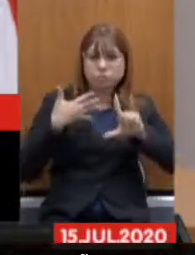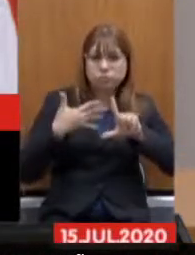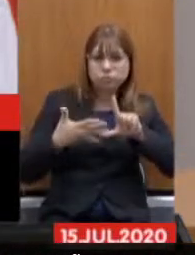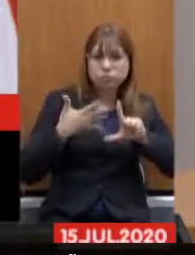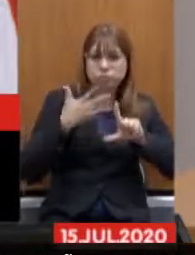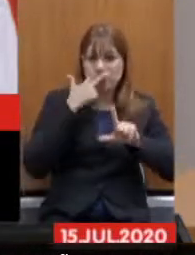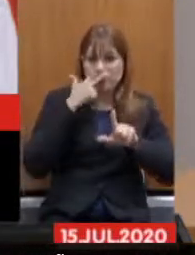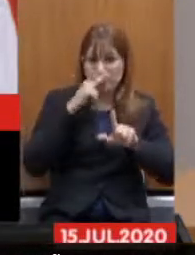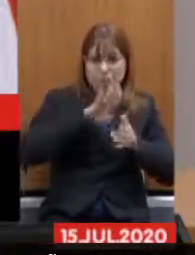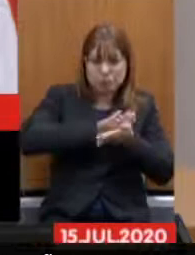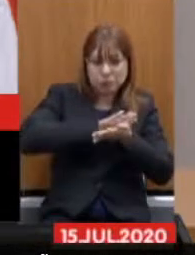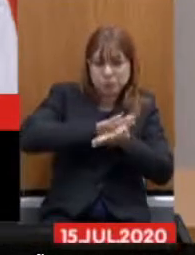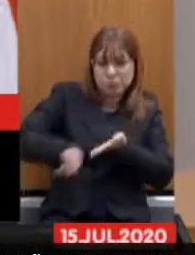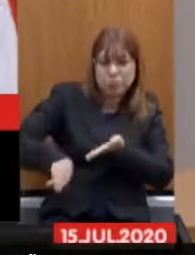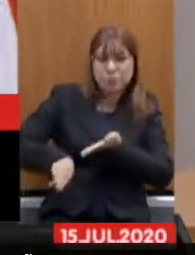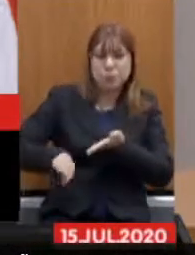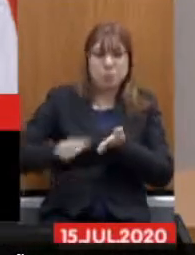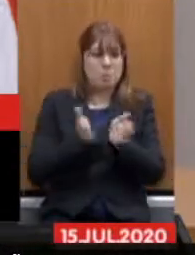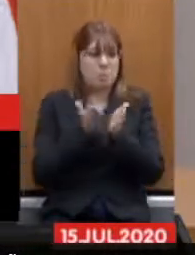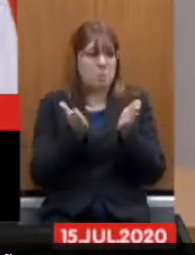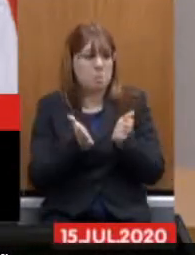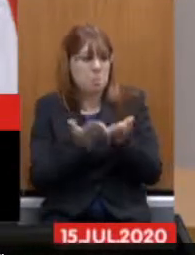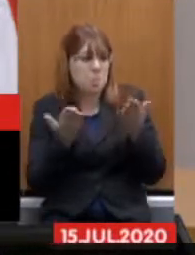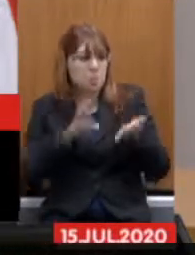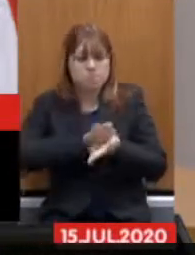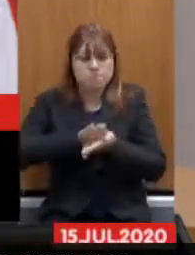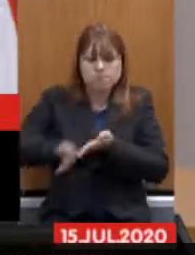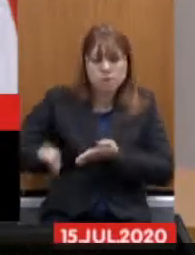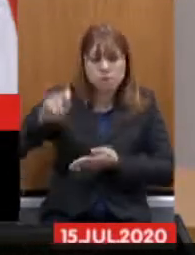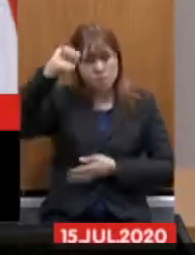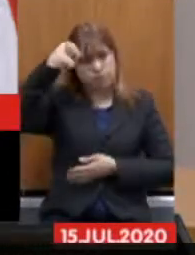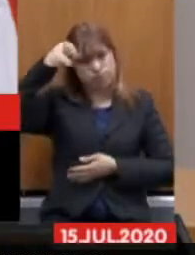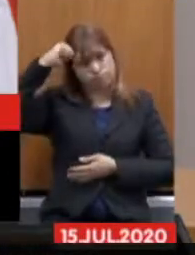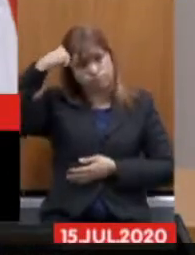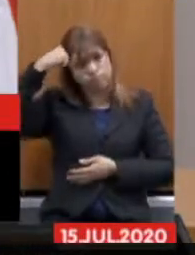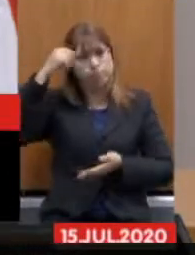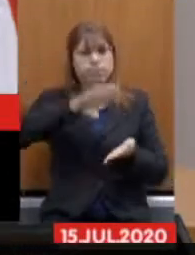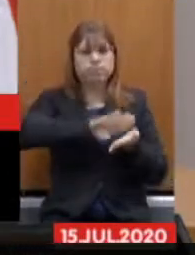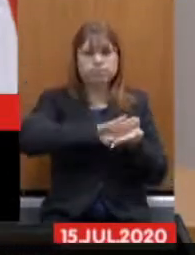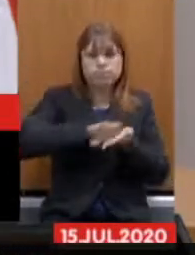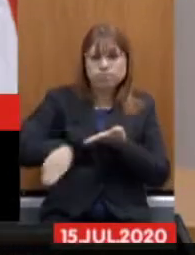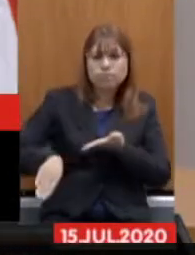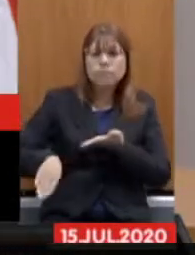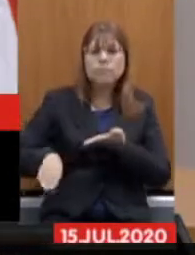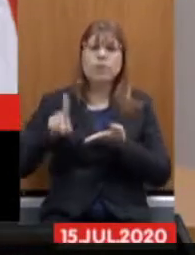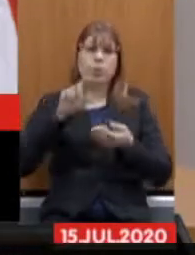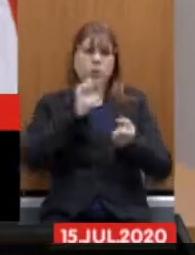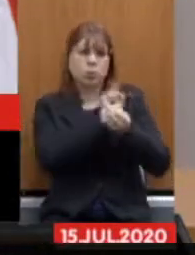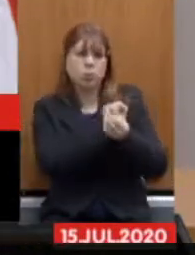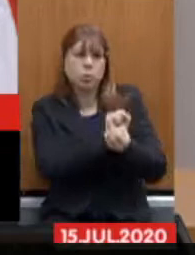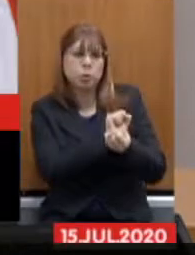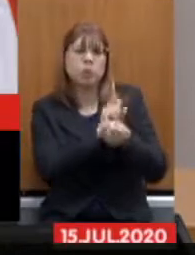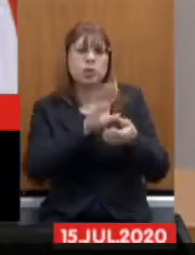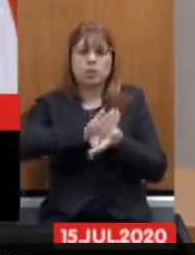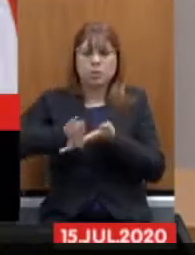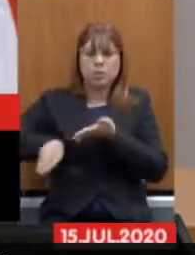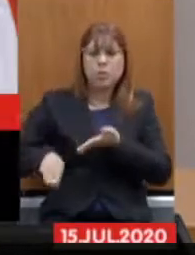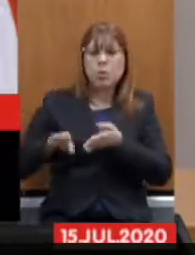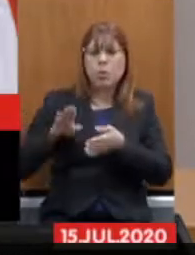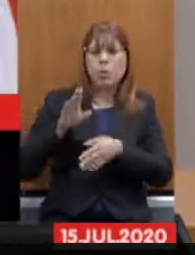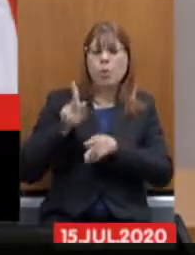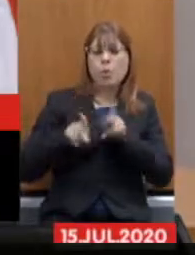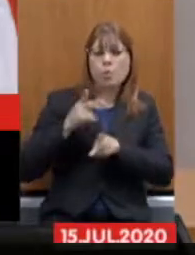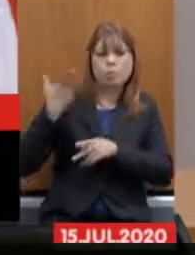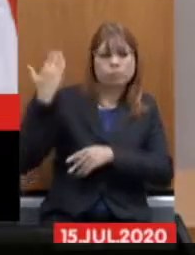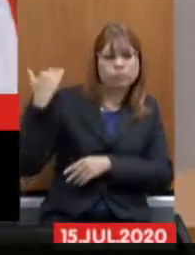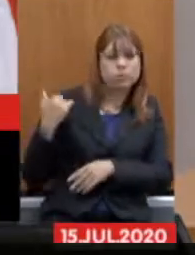exclui exclui os pobres riscos negros discurso quilombolas que com os povos originais